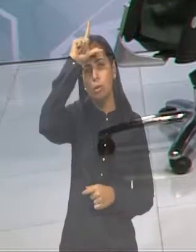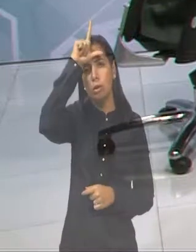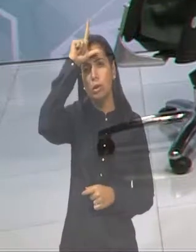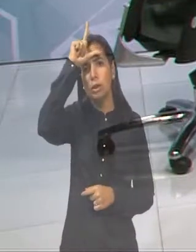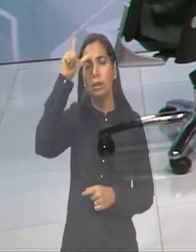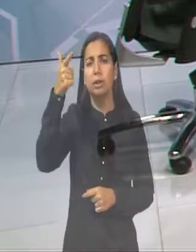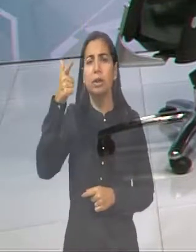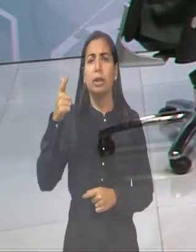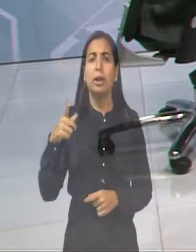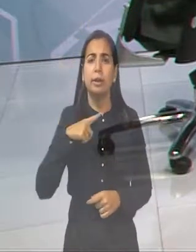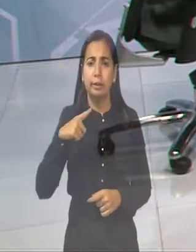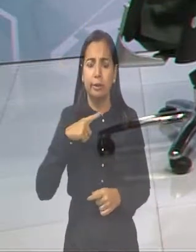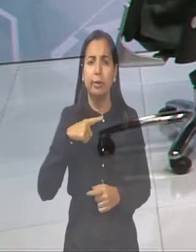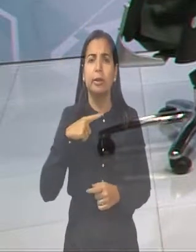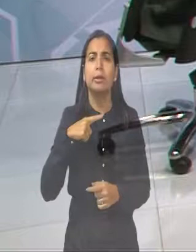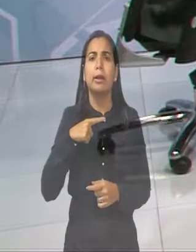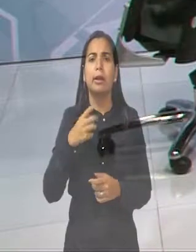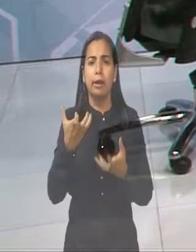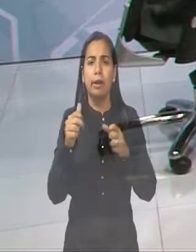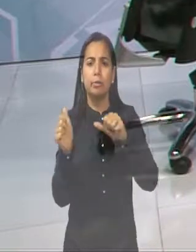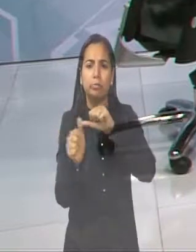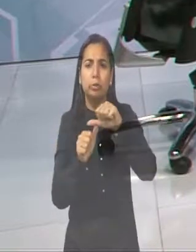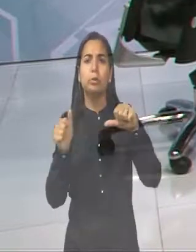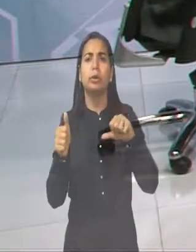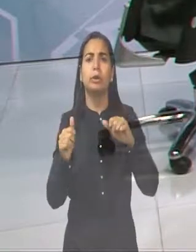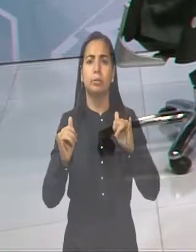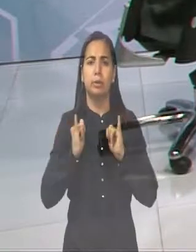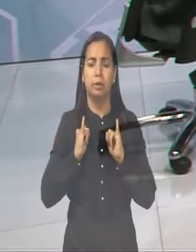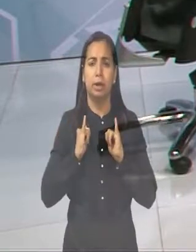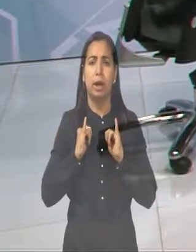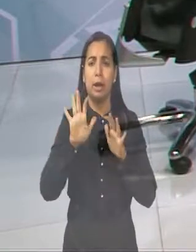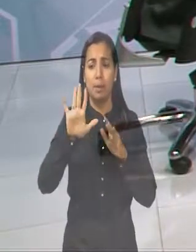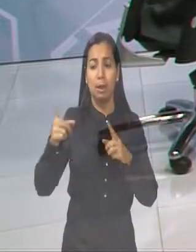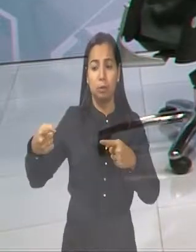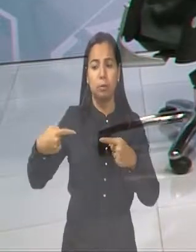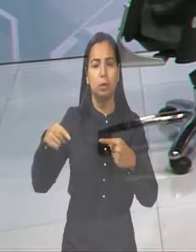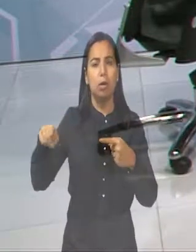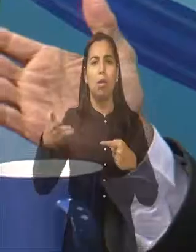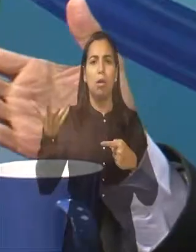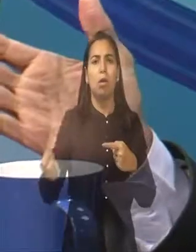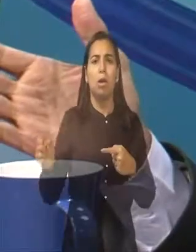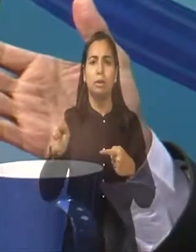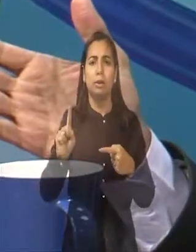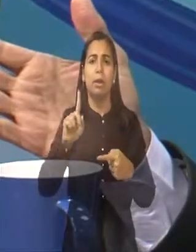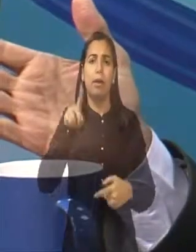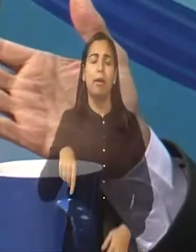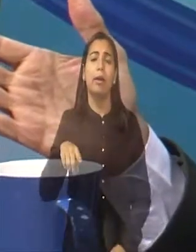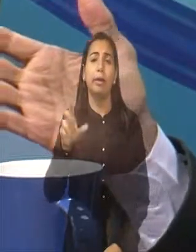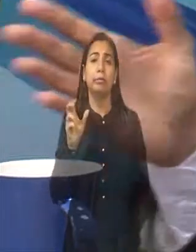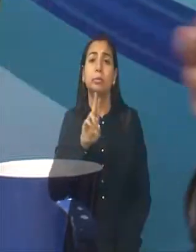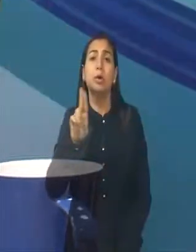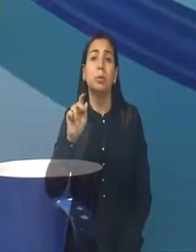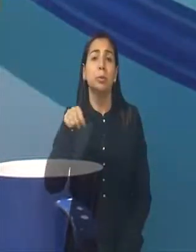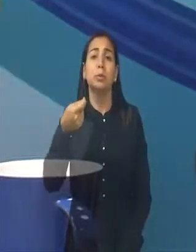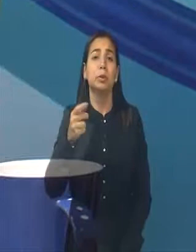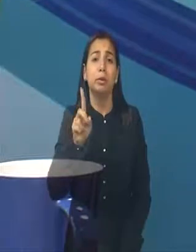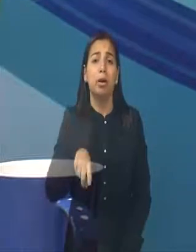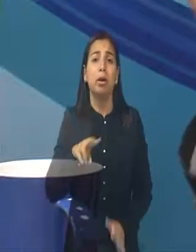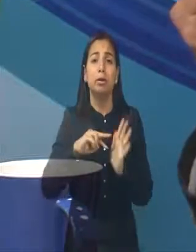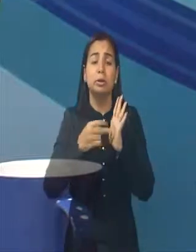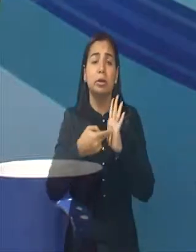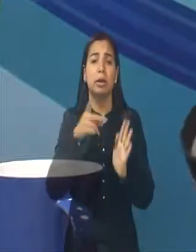governo foram a favor da reforma da Previdência. Na oposição, todos são contra. O nome disso é demagogia. E